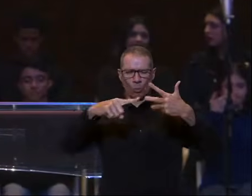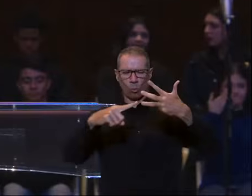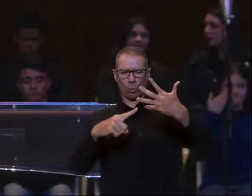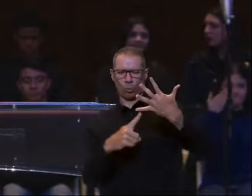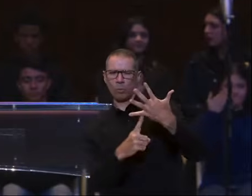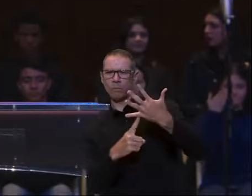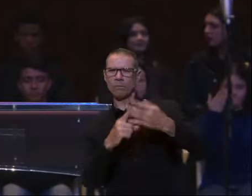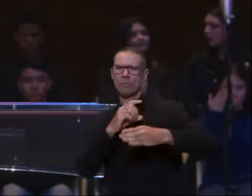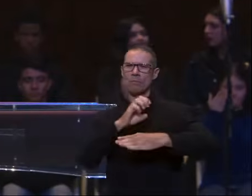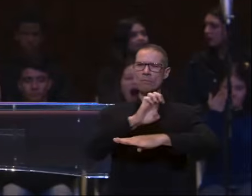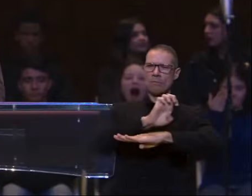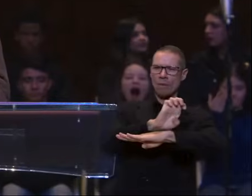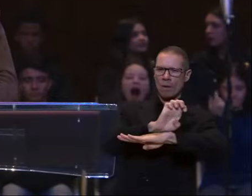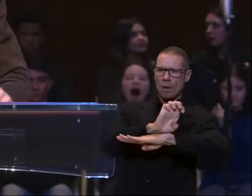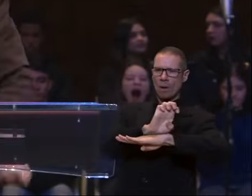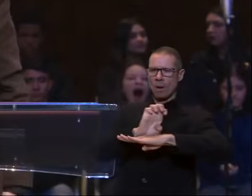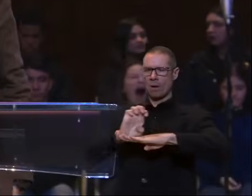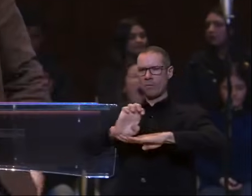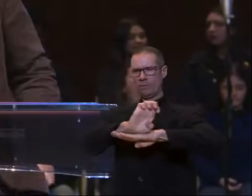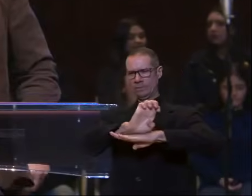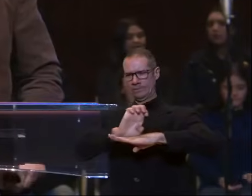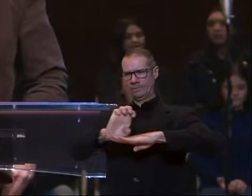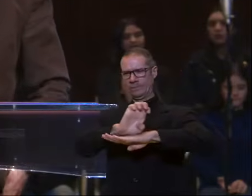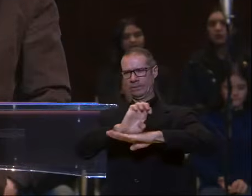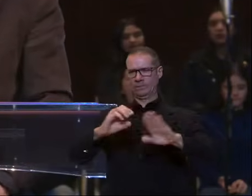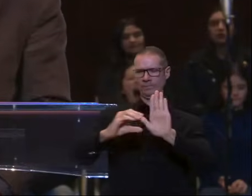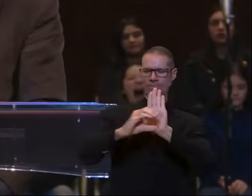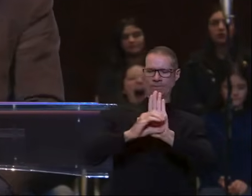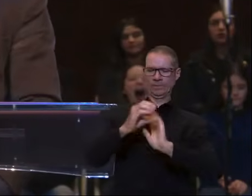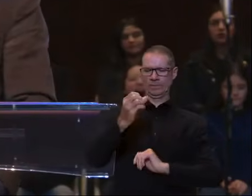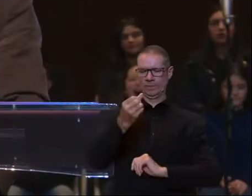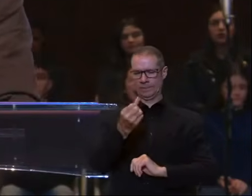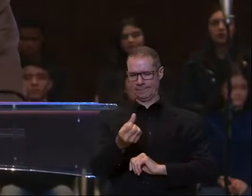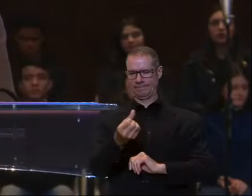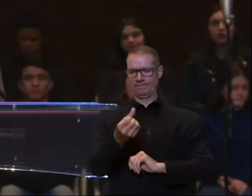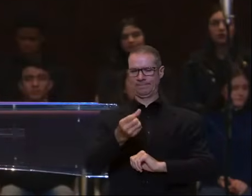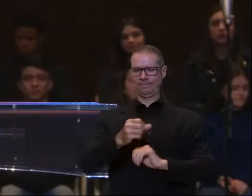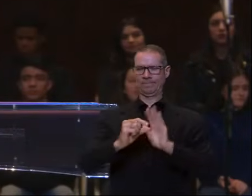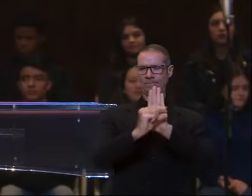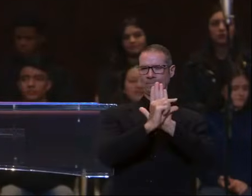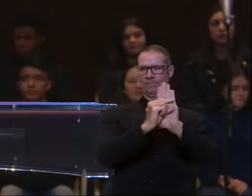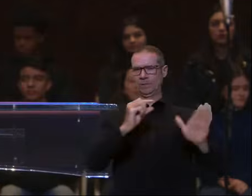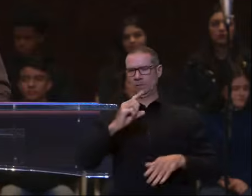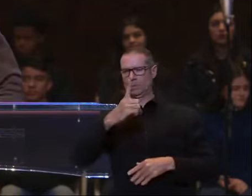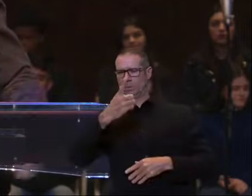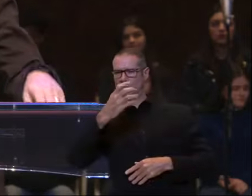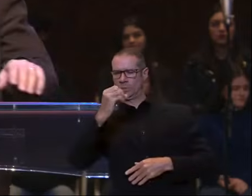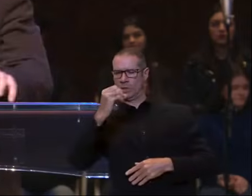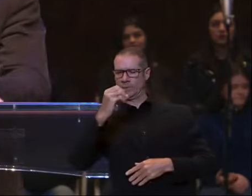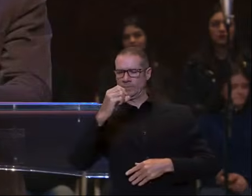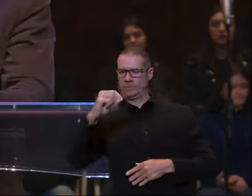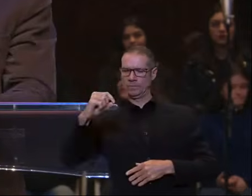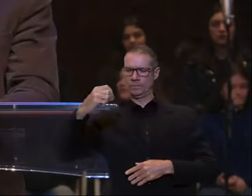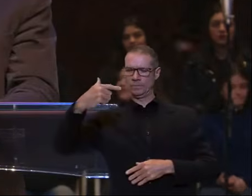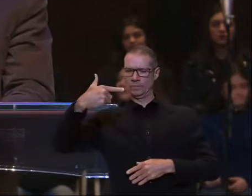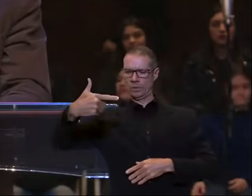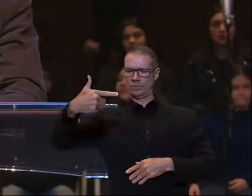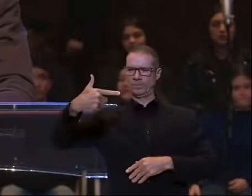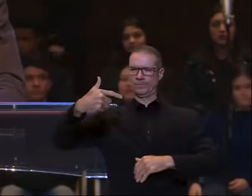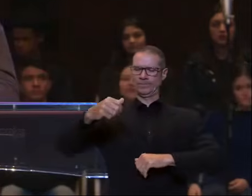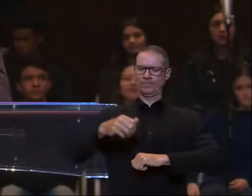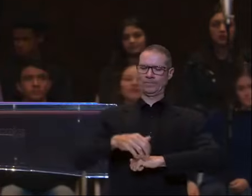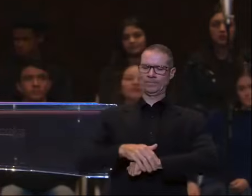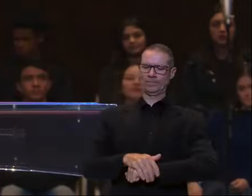sobre Efésios. Se você tem Bíblia, abre no capítulo 6, no versículo 10 a